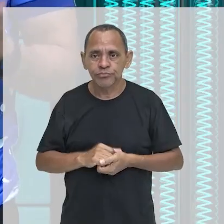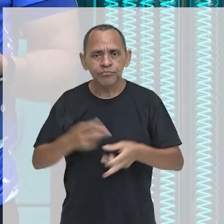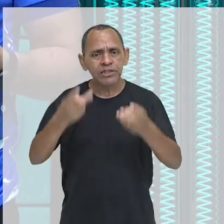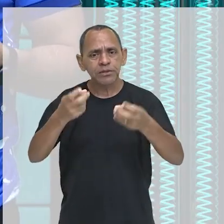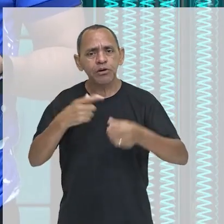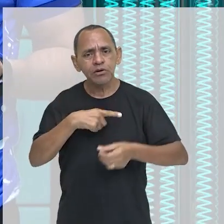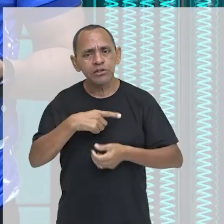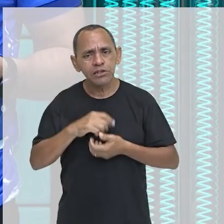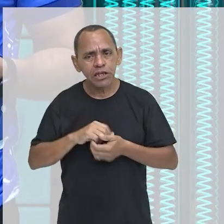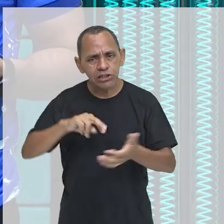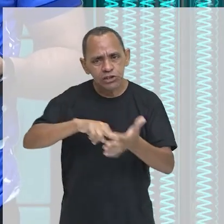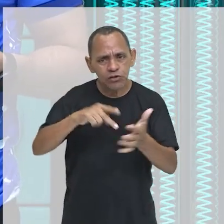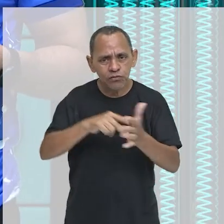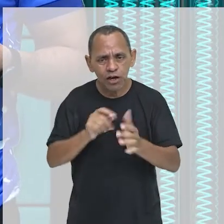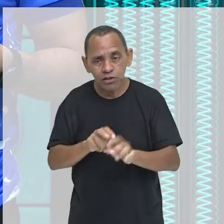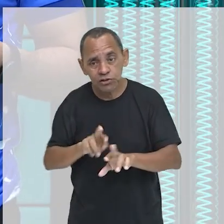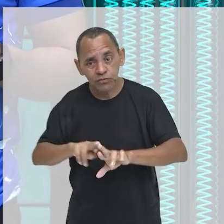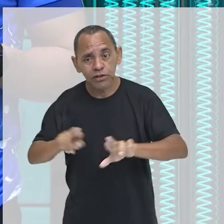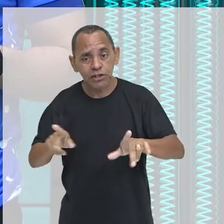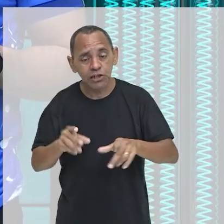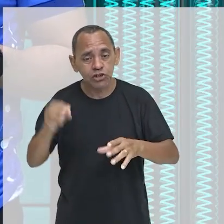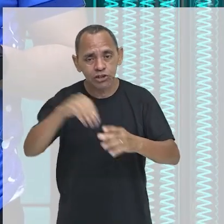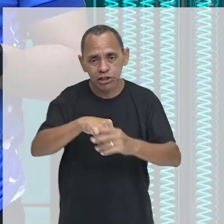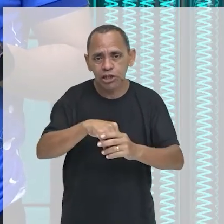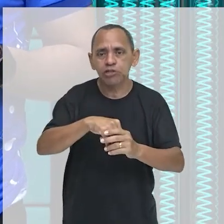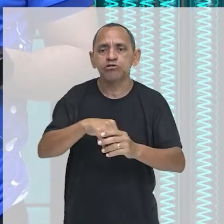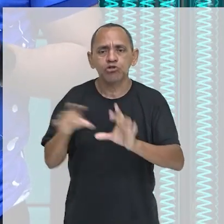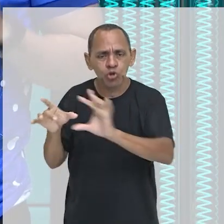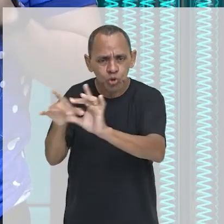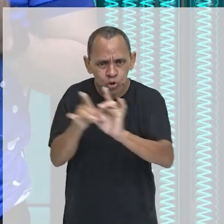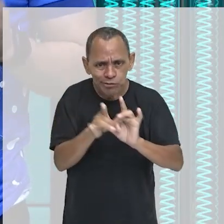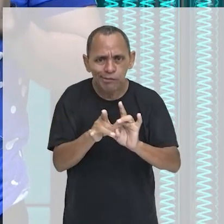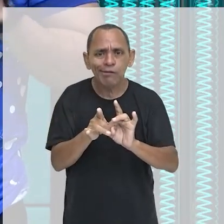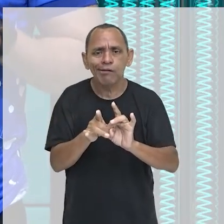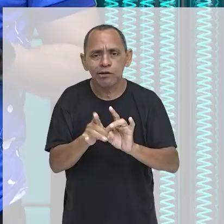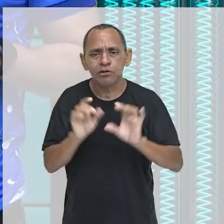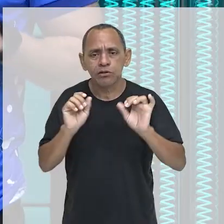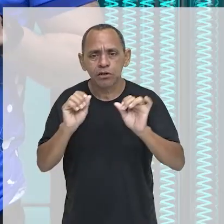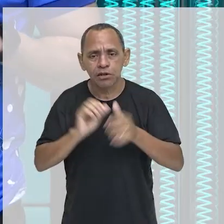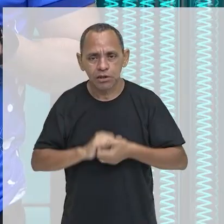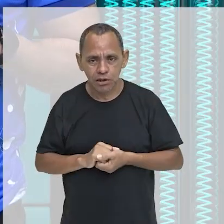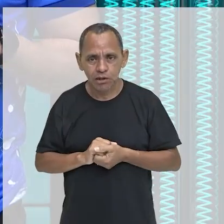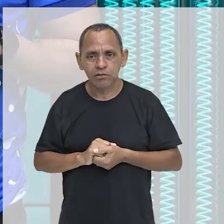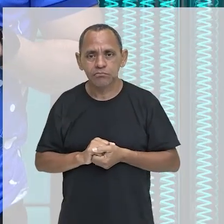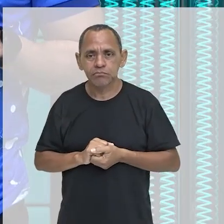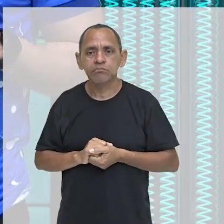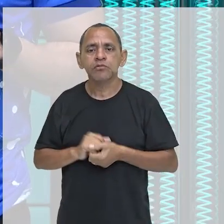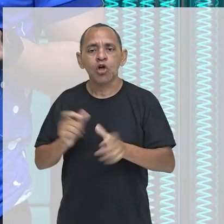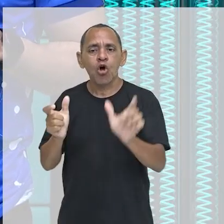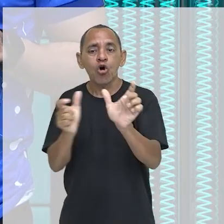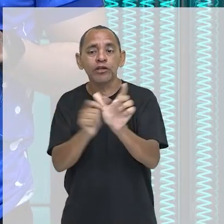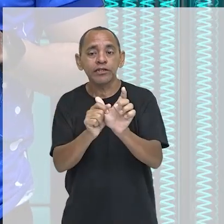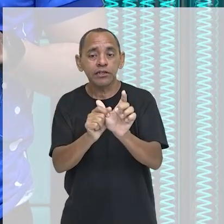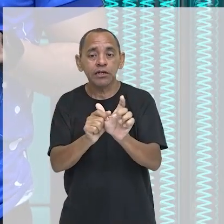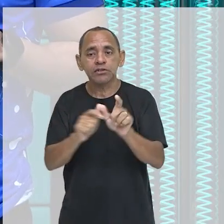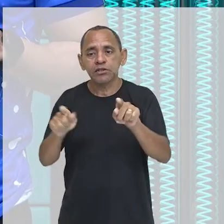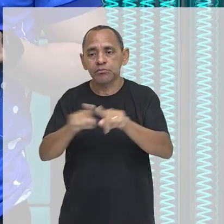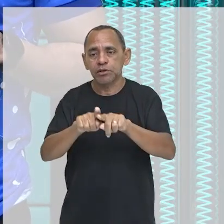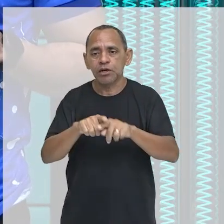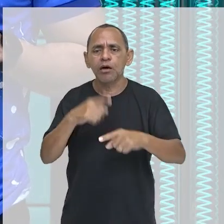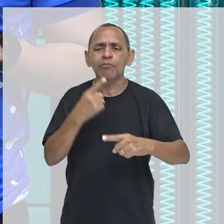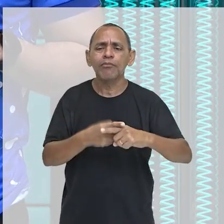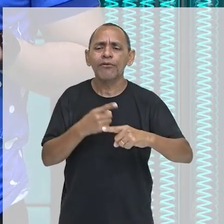delas, mas que dentro desse contexto elas estão conectadas. Então, oração subordinada causal. Por que ela